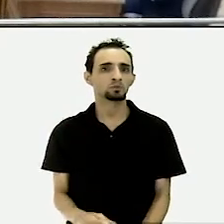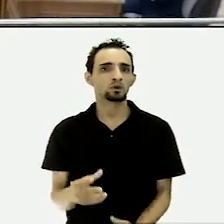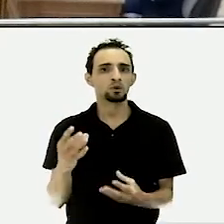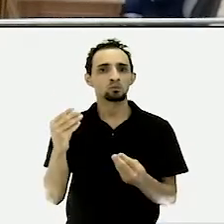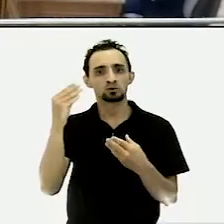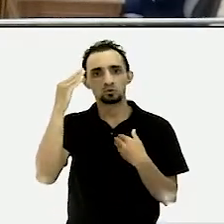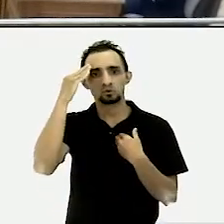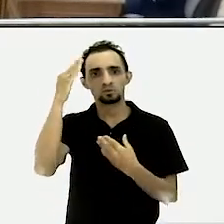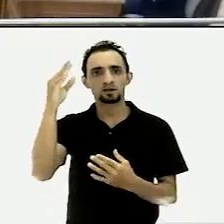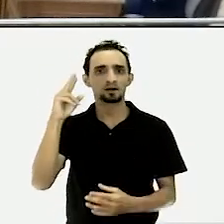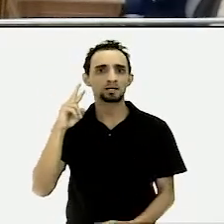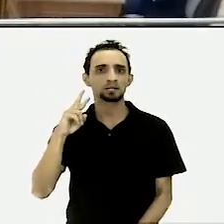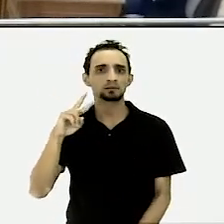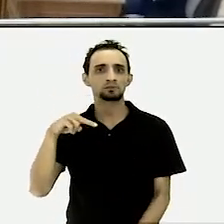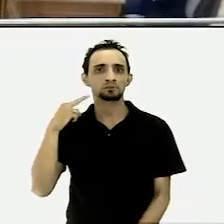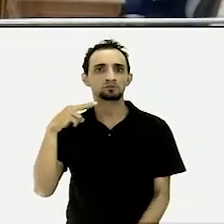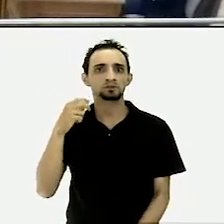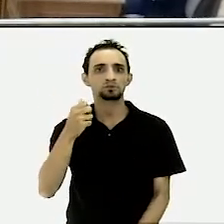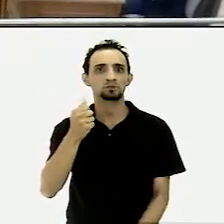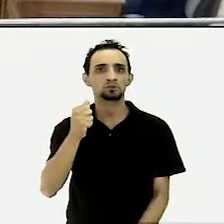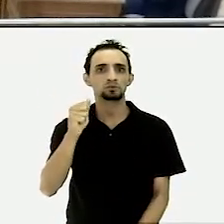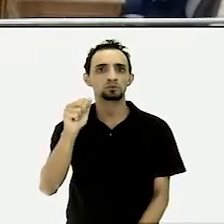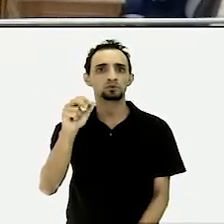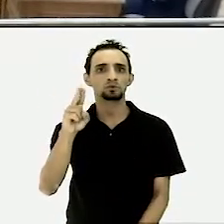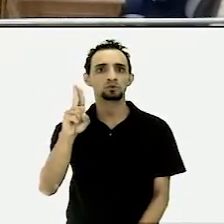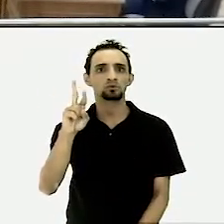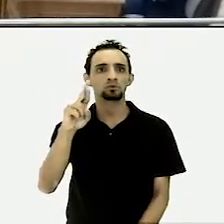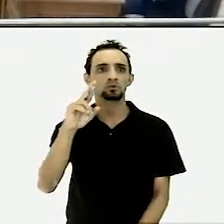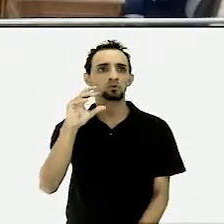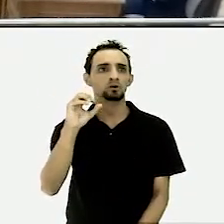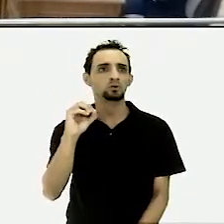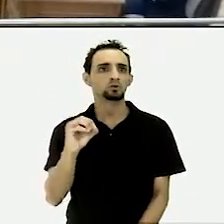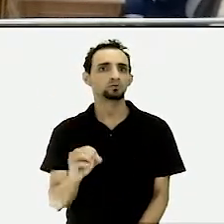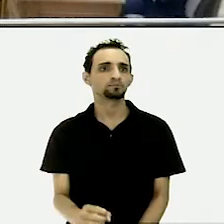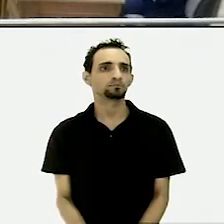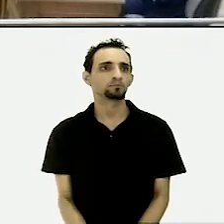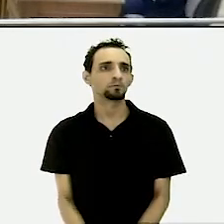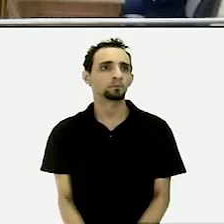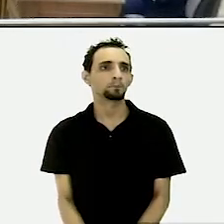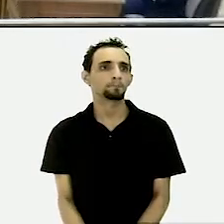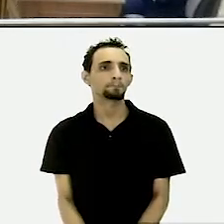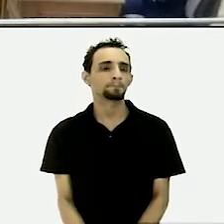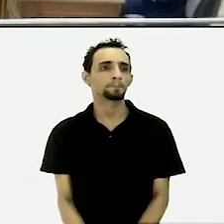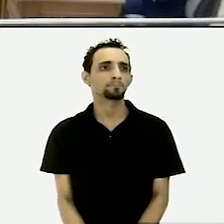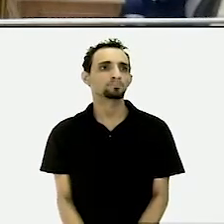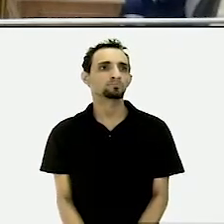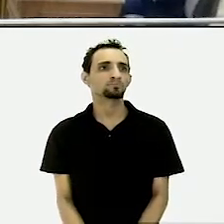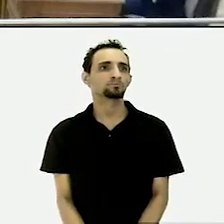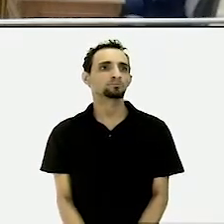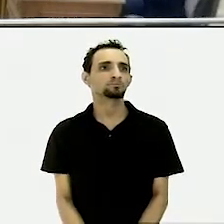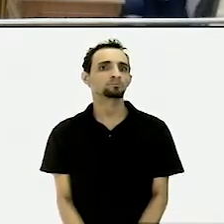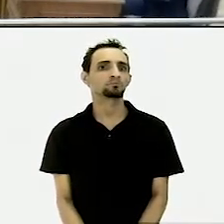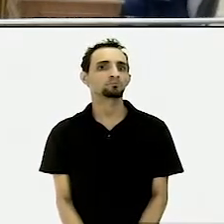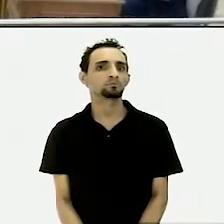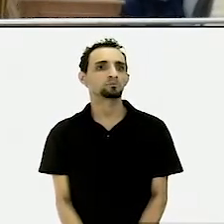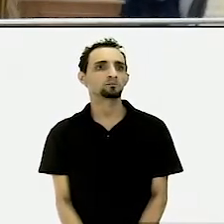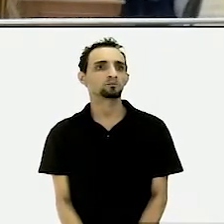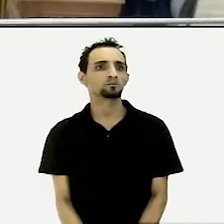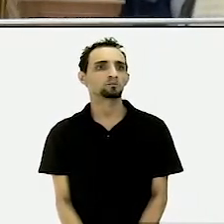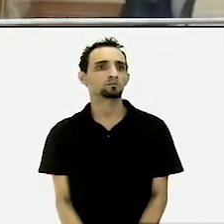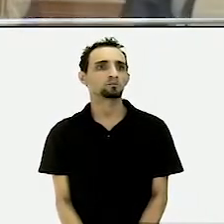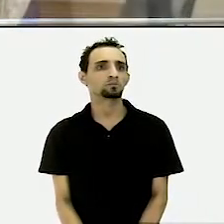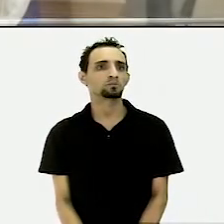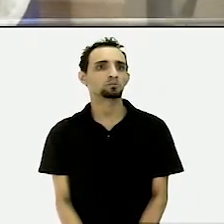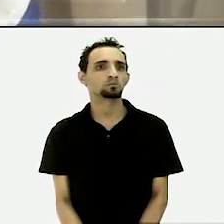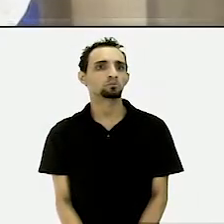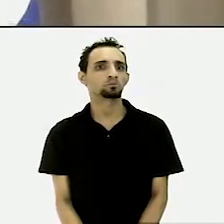vereador Auro. E não só isso, como nós também fizemos um contrato inteligente. É um contrato